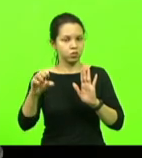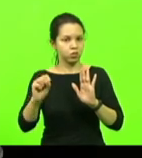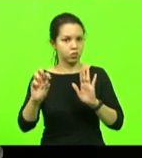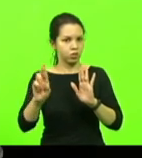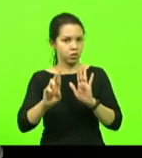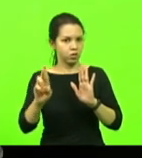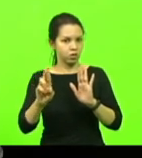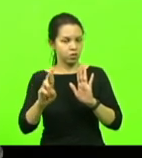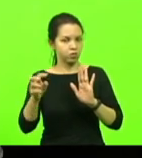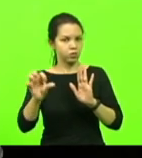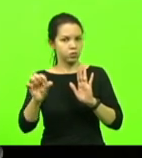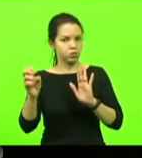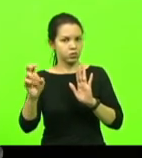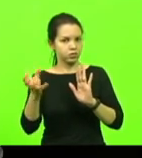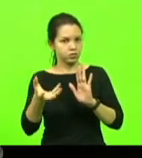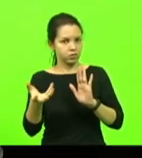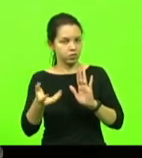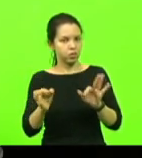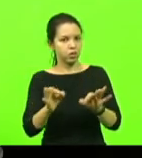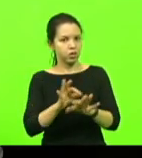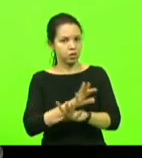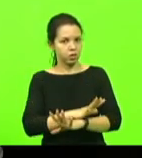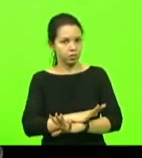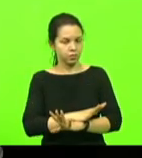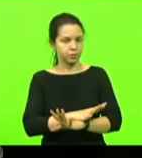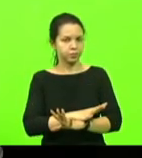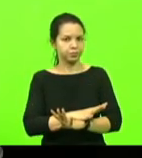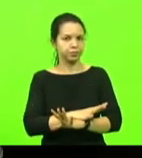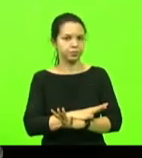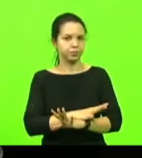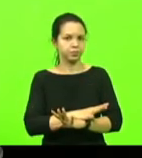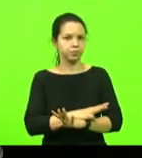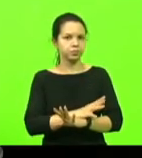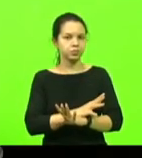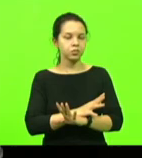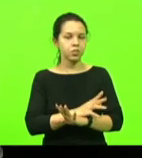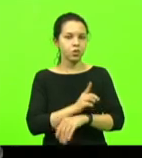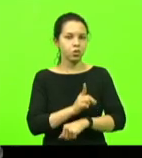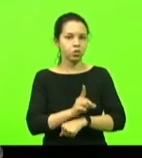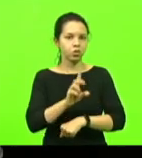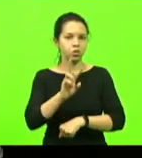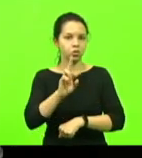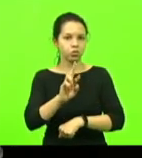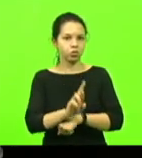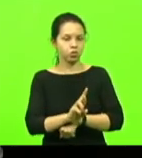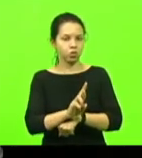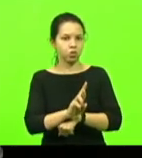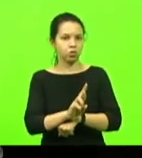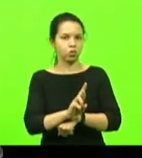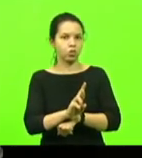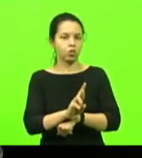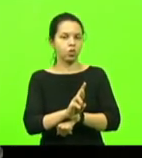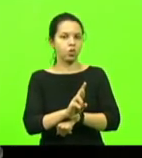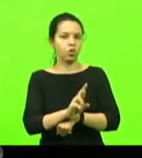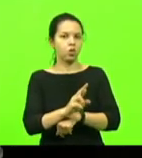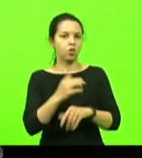R$ 2.958,59, termina com o doutorado, nível 6,